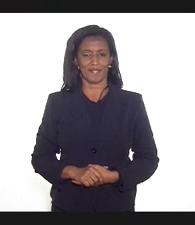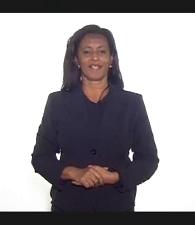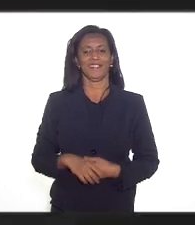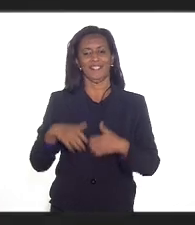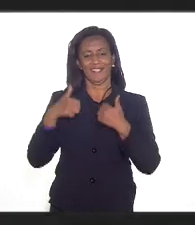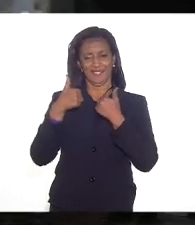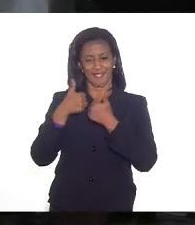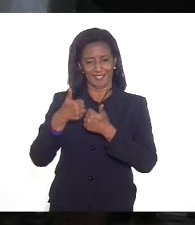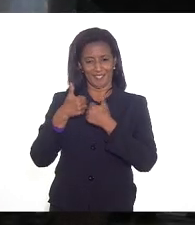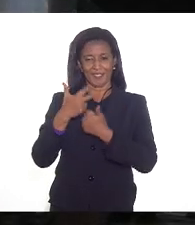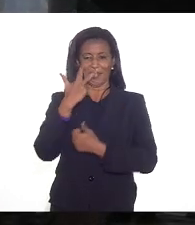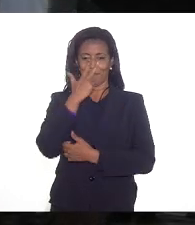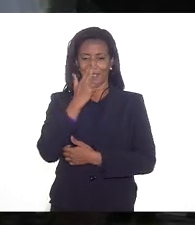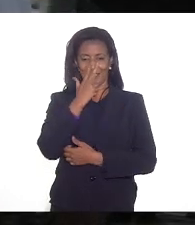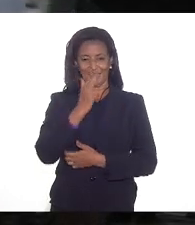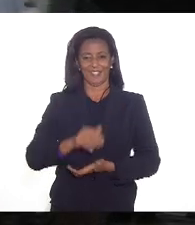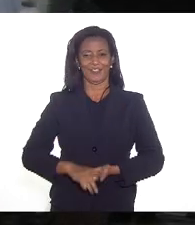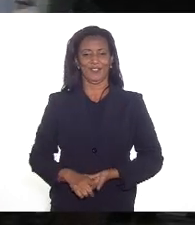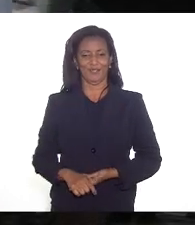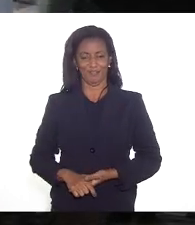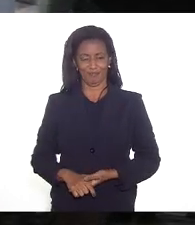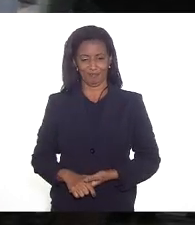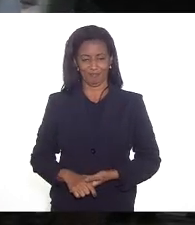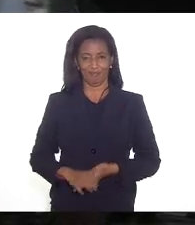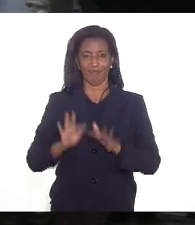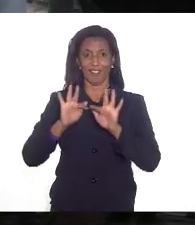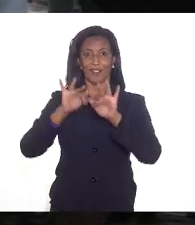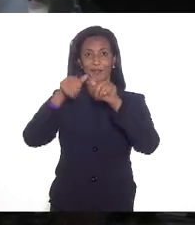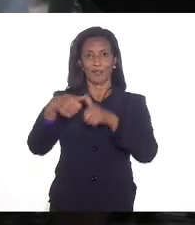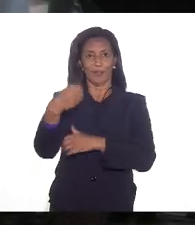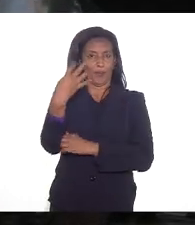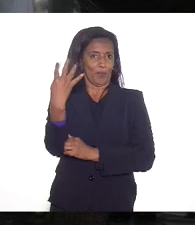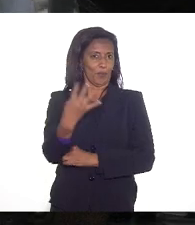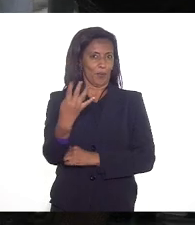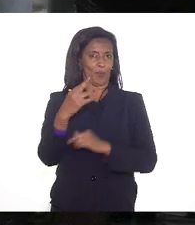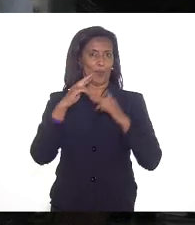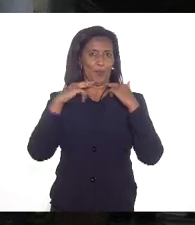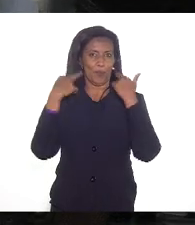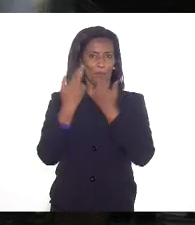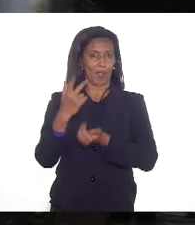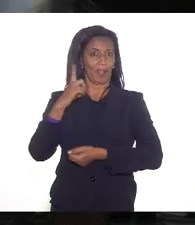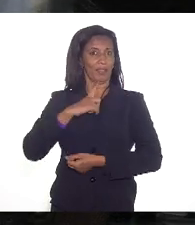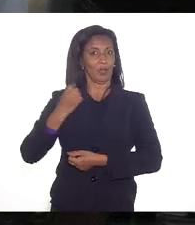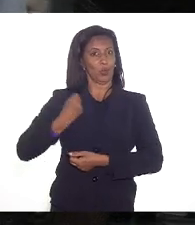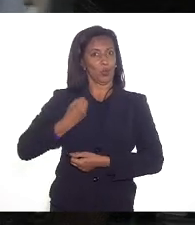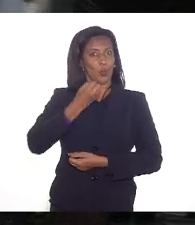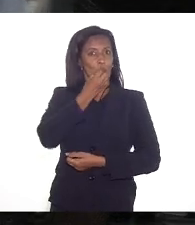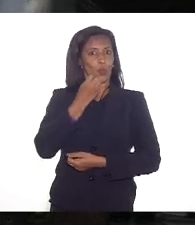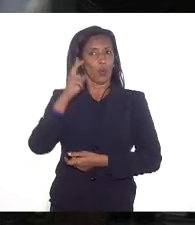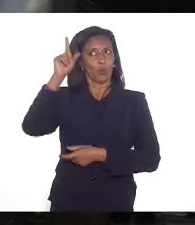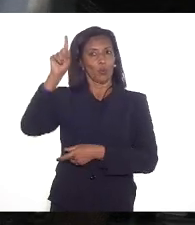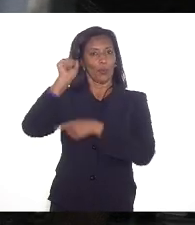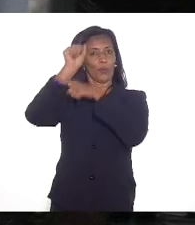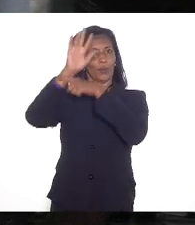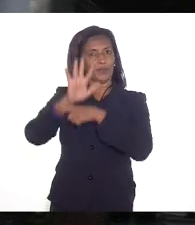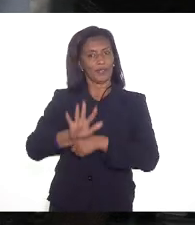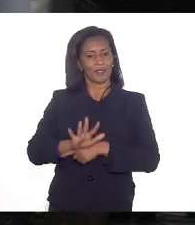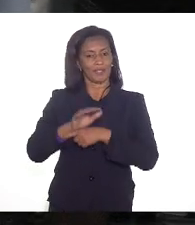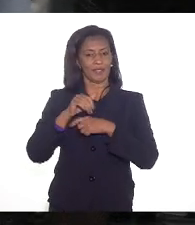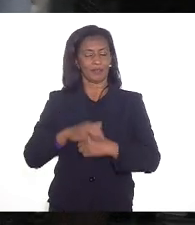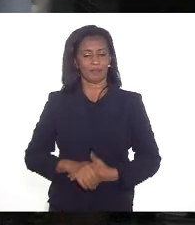E aí apareceu está encerrada 4ª sessão havendo número legal o seu de proteção de